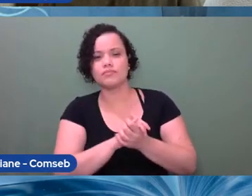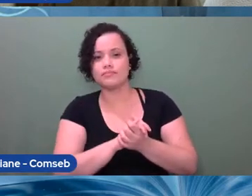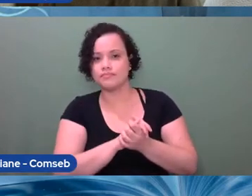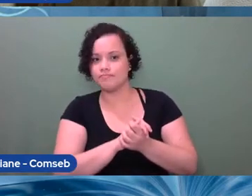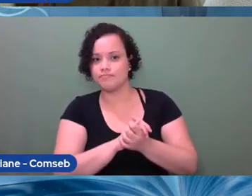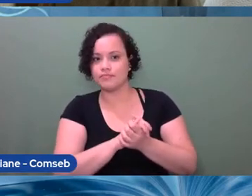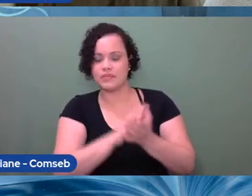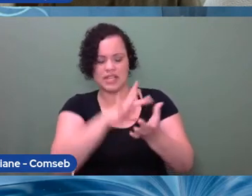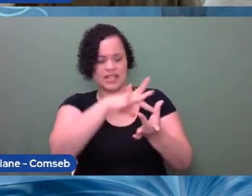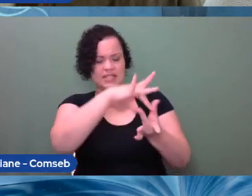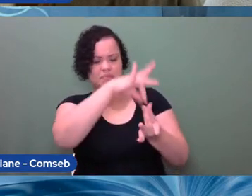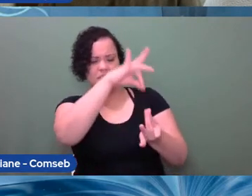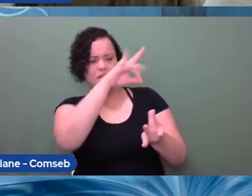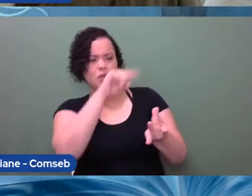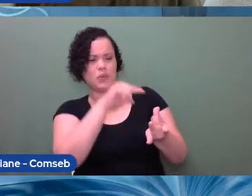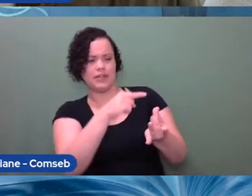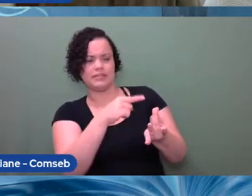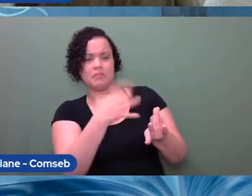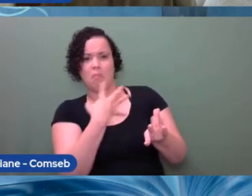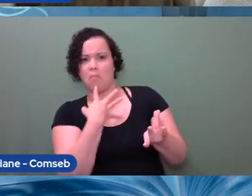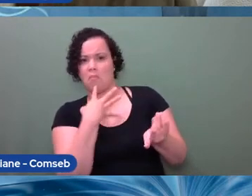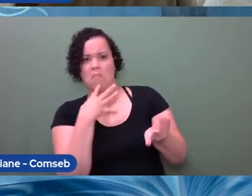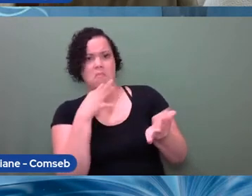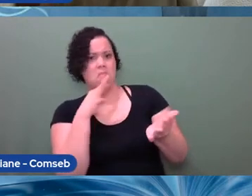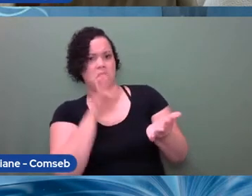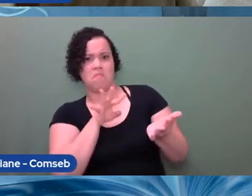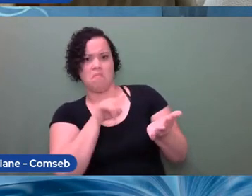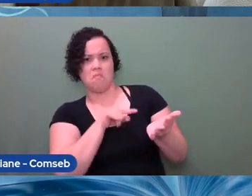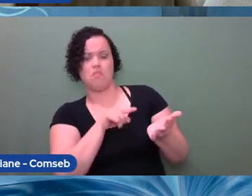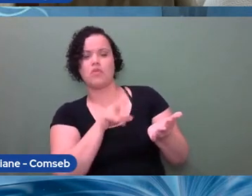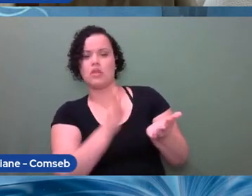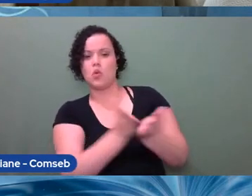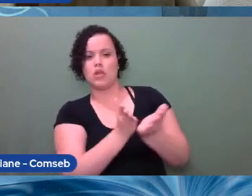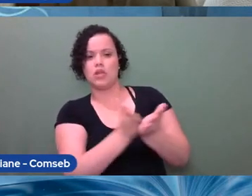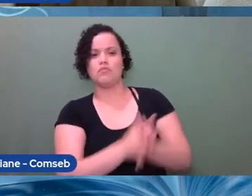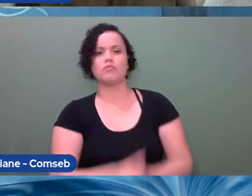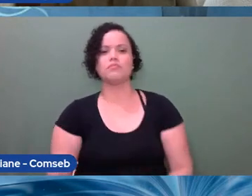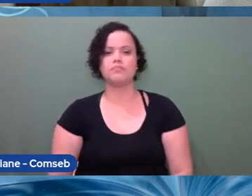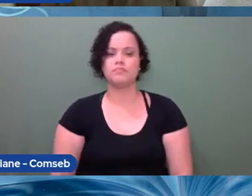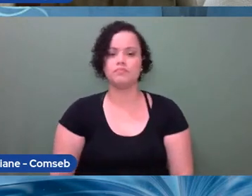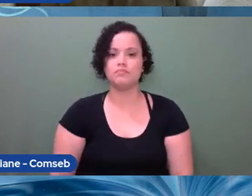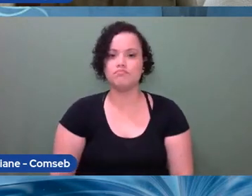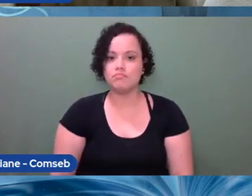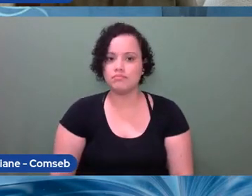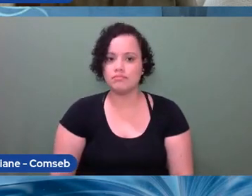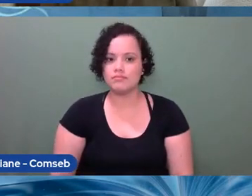desconhecido. Esse desconhecido, exatamente. Então, veja bem, esse Jean Charron, eu fiquei admirado